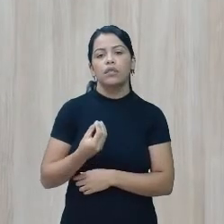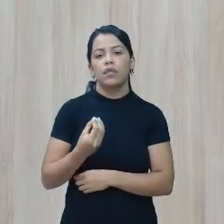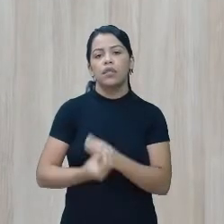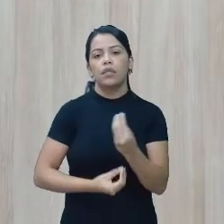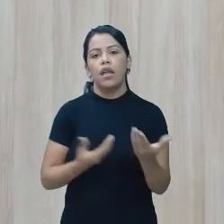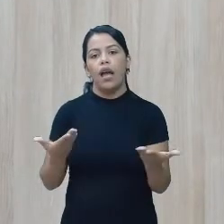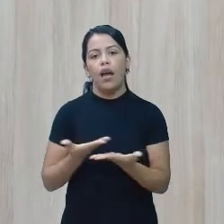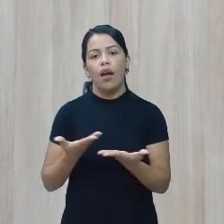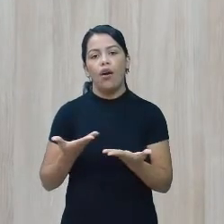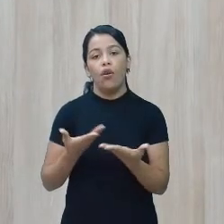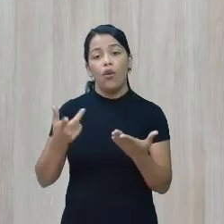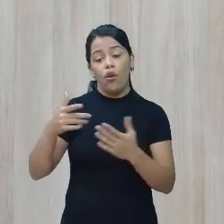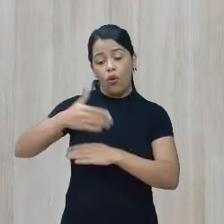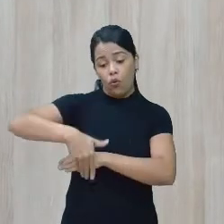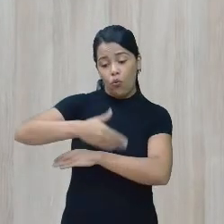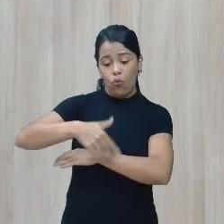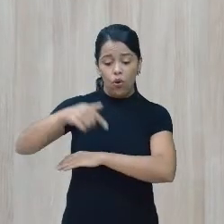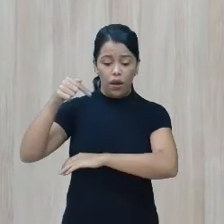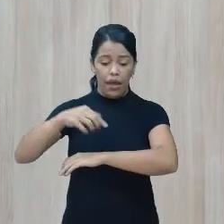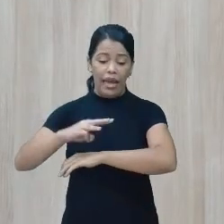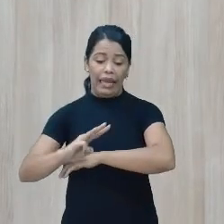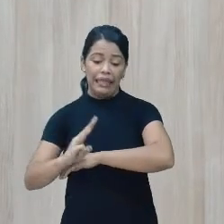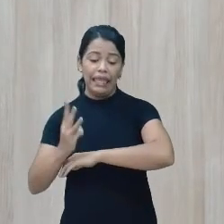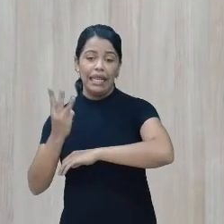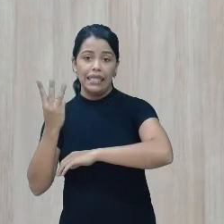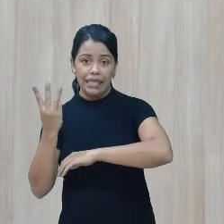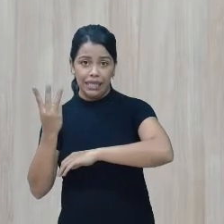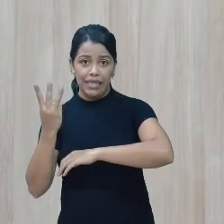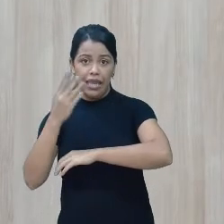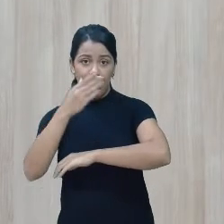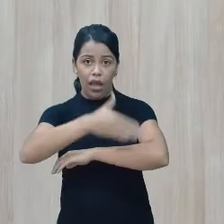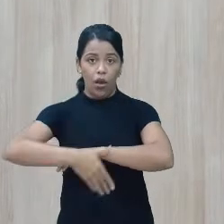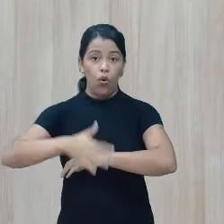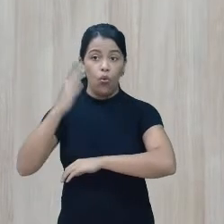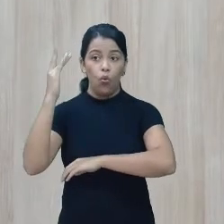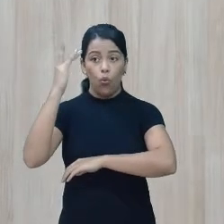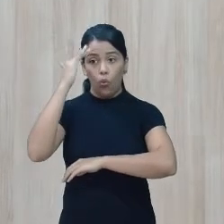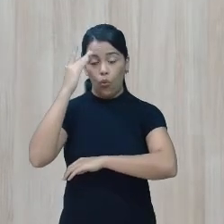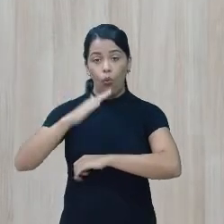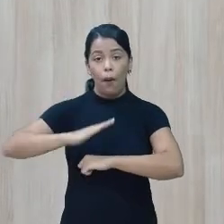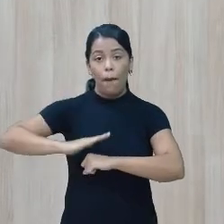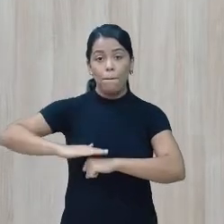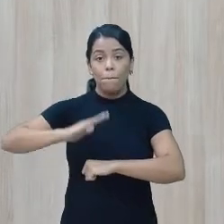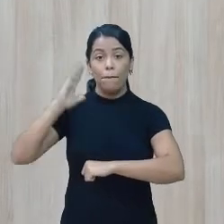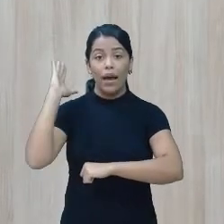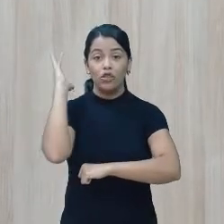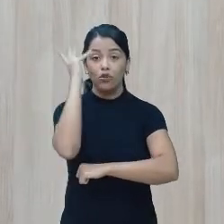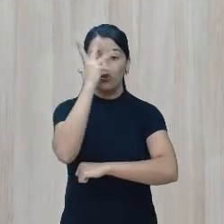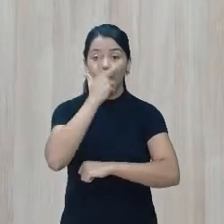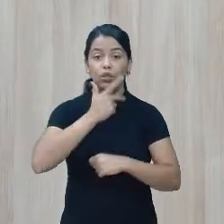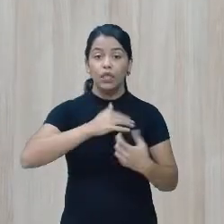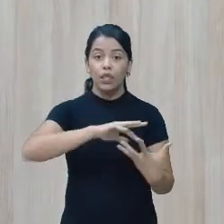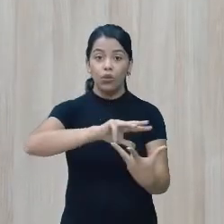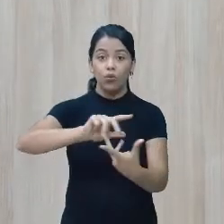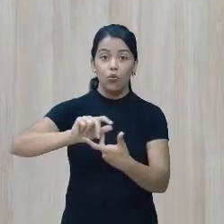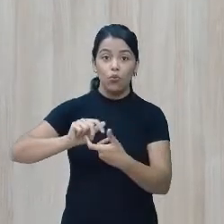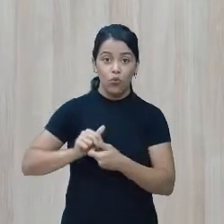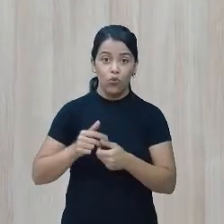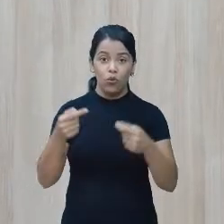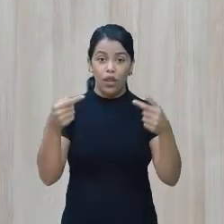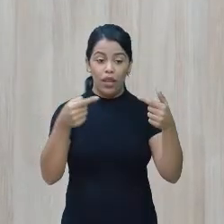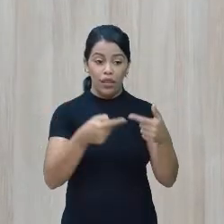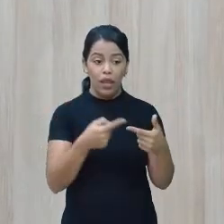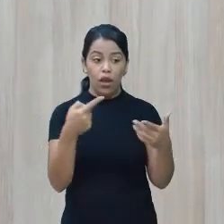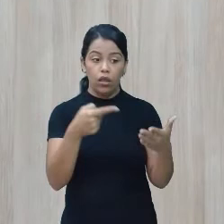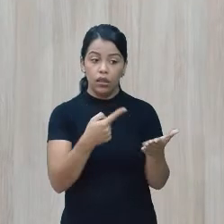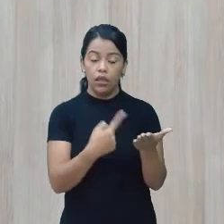ruas mais bonitas do mundo, a terceira rua mais bonita do mundo, segundo um site especialista em arquitetura nos Estados